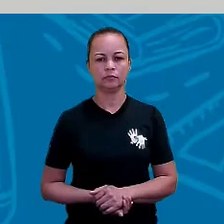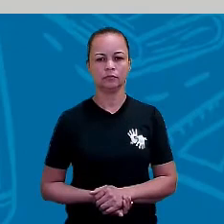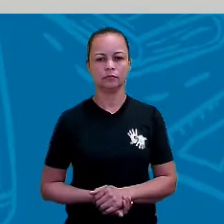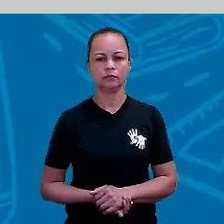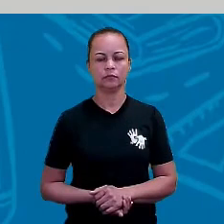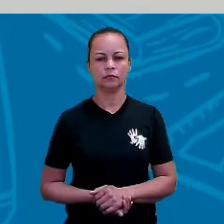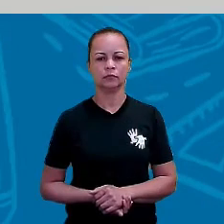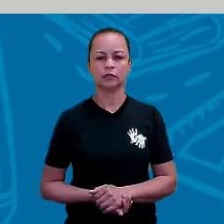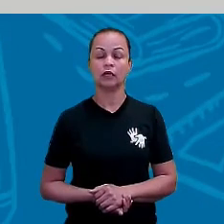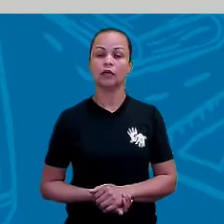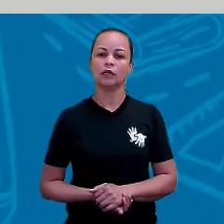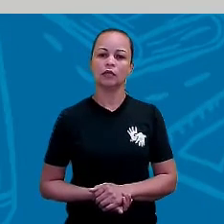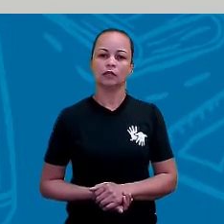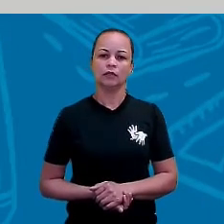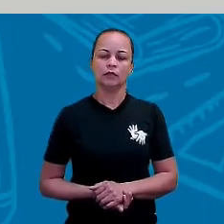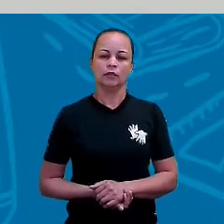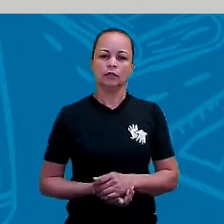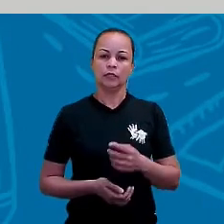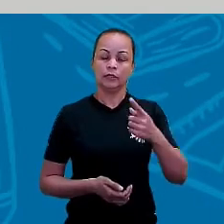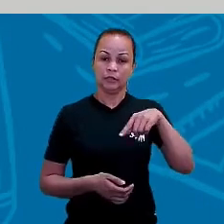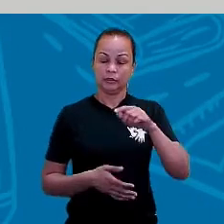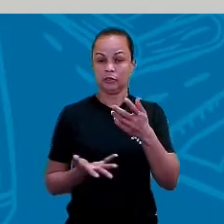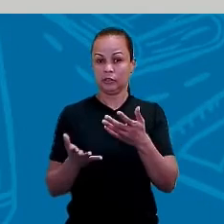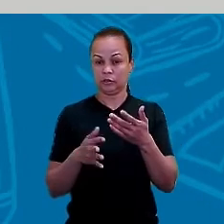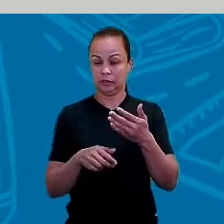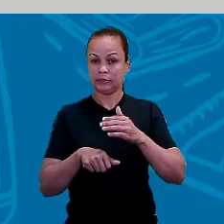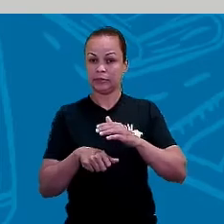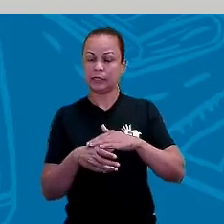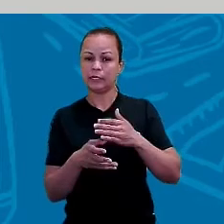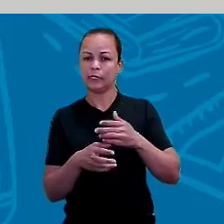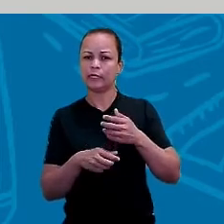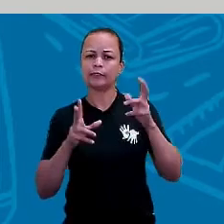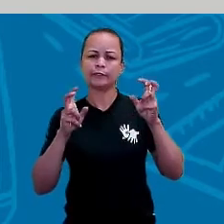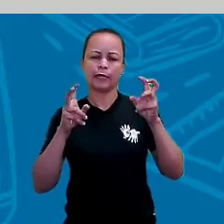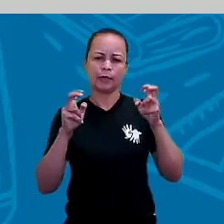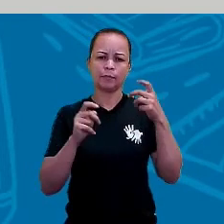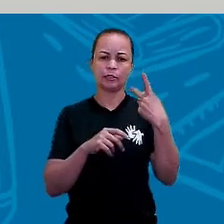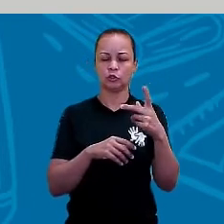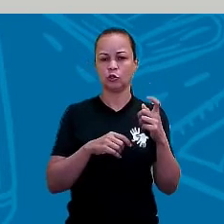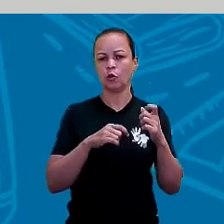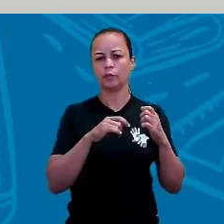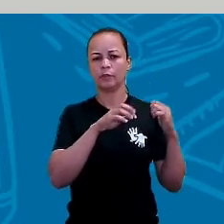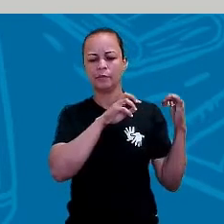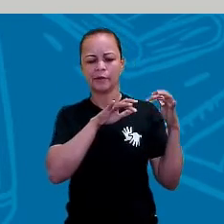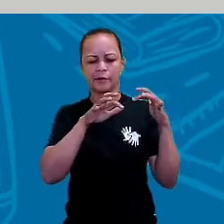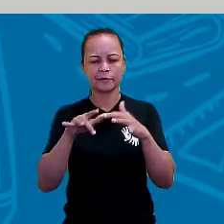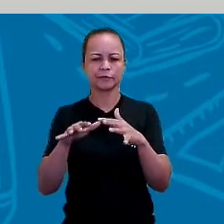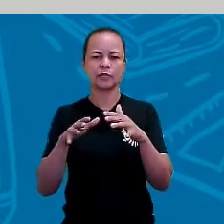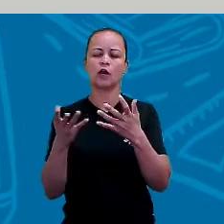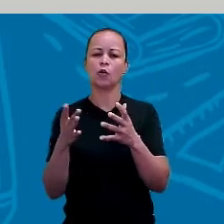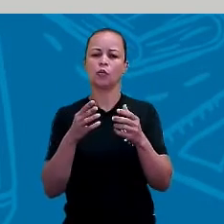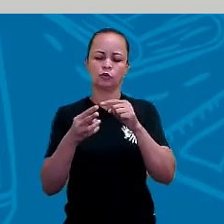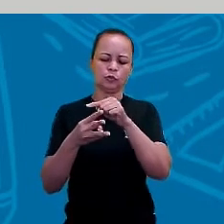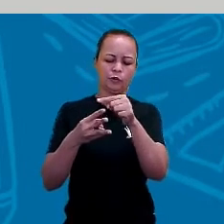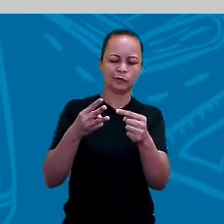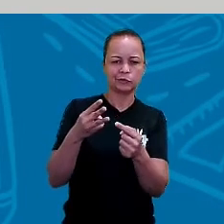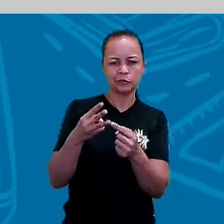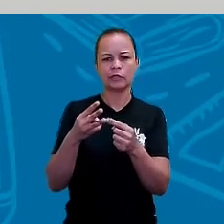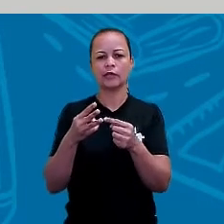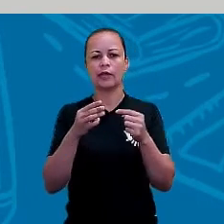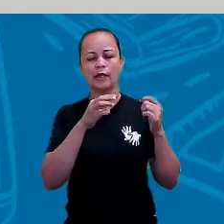Então, hoje a gente conseguiu dar continuidade no nosso assunto sobre migração. Relembramos o que é migração, emigração e